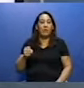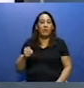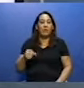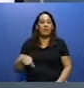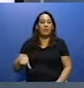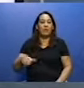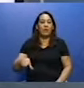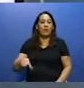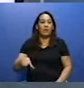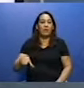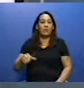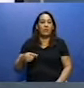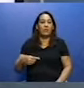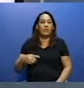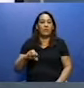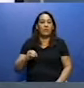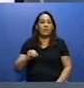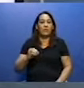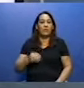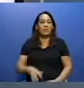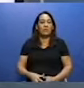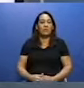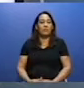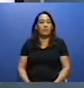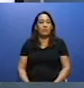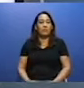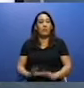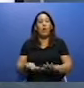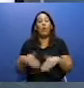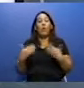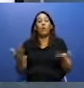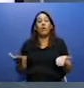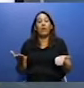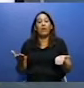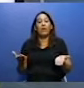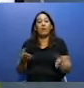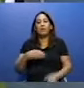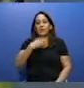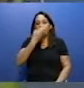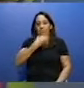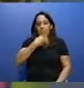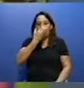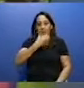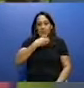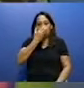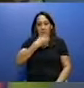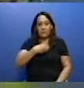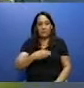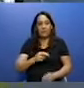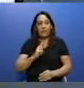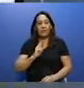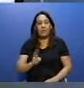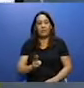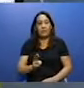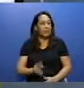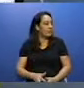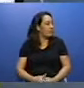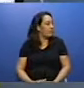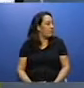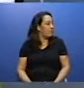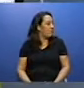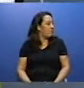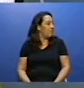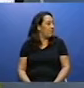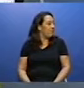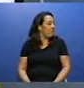oitava, a nona e a décima. Qual é a décima? Maçã. Então eu venho aqui e